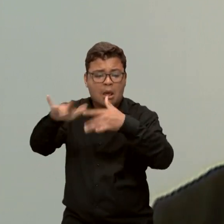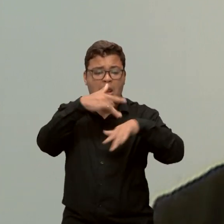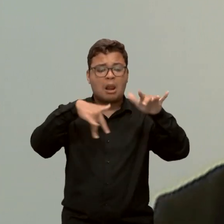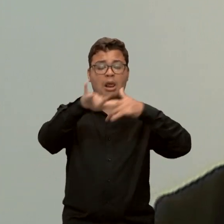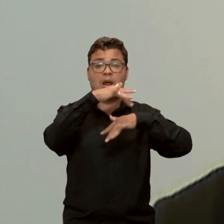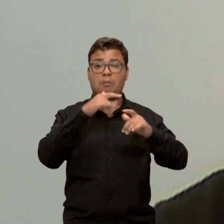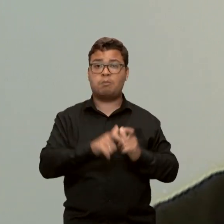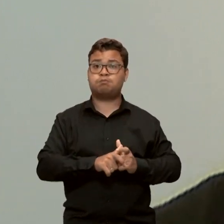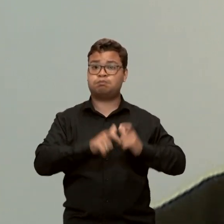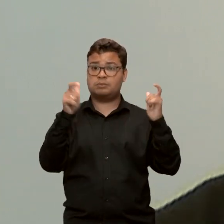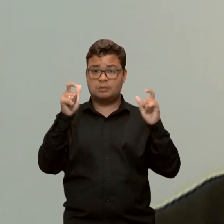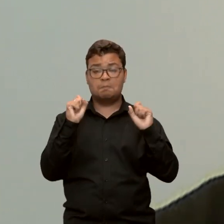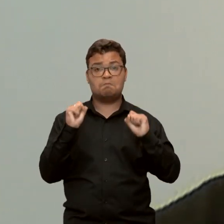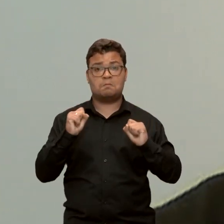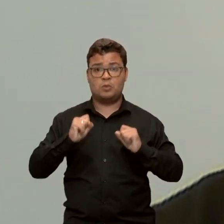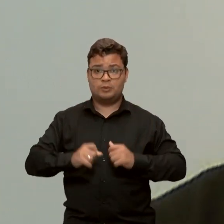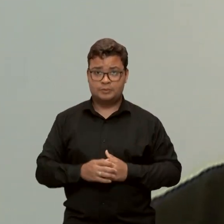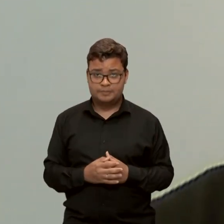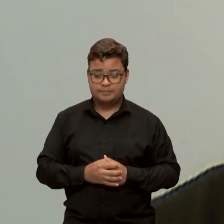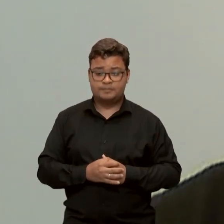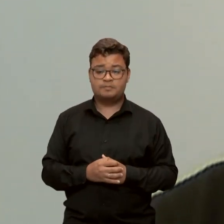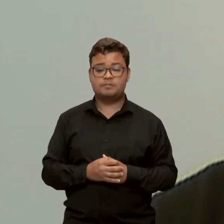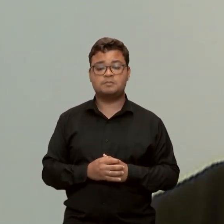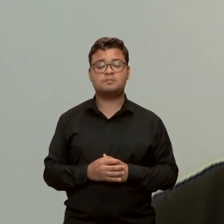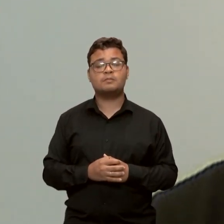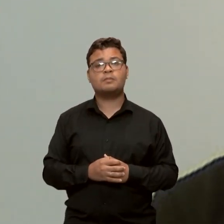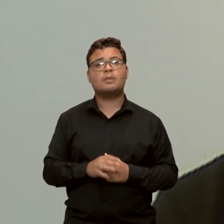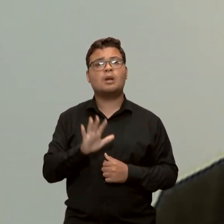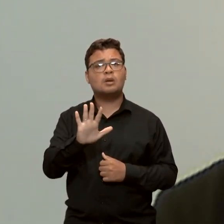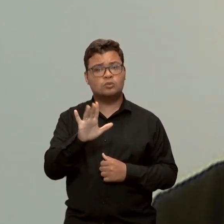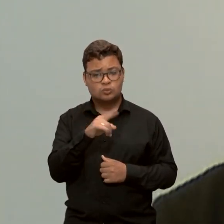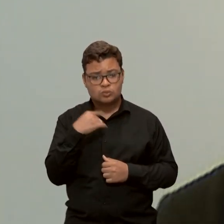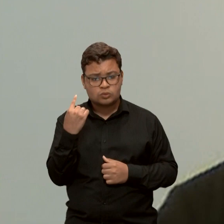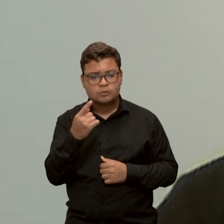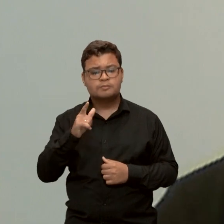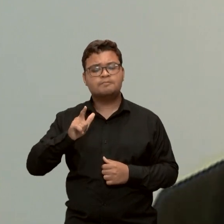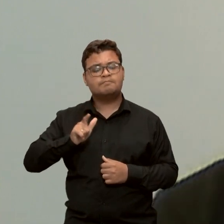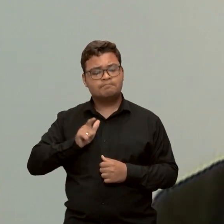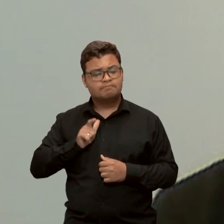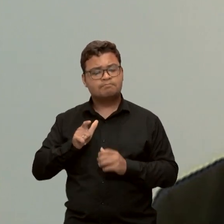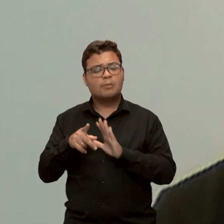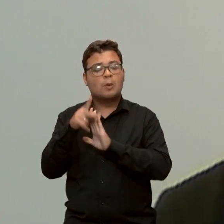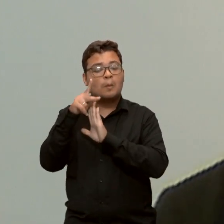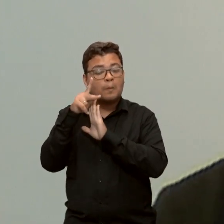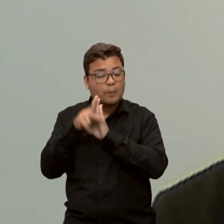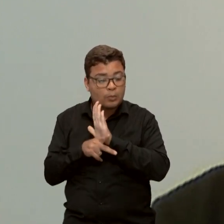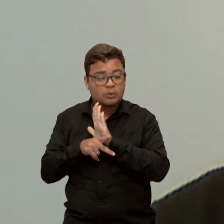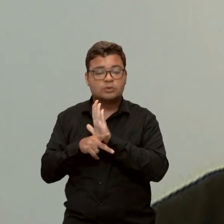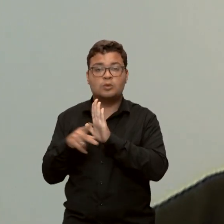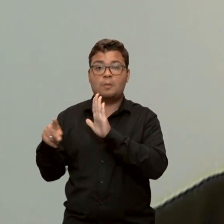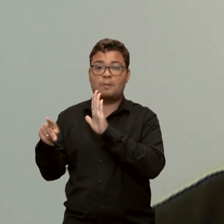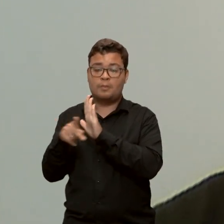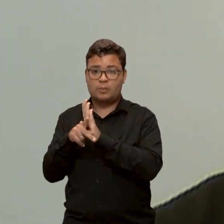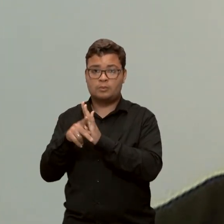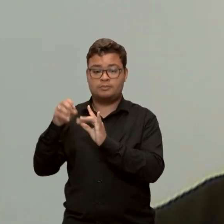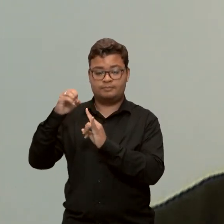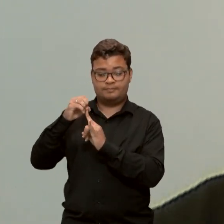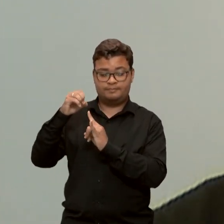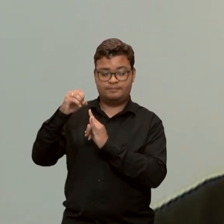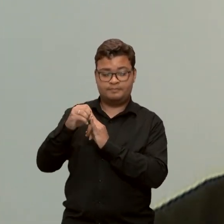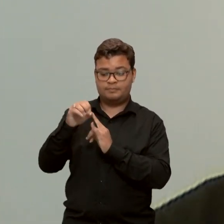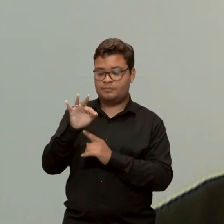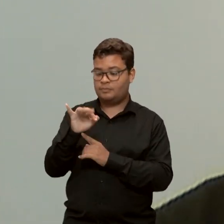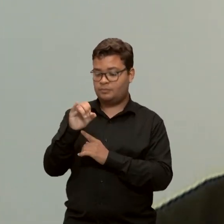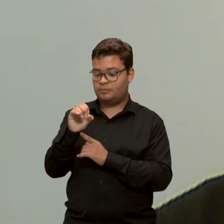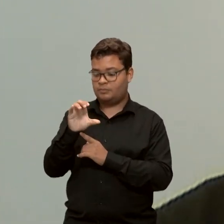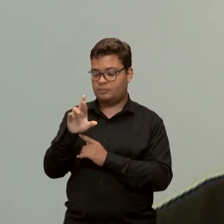principalmente agora que nós estamos no período chuvoso, que a disponibilidade de criadouros aumentam e muito.